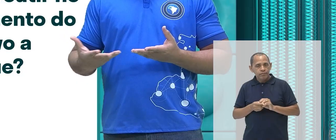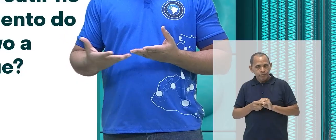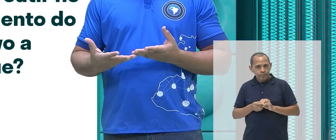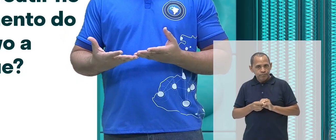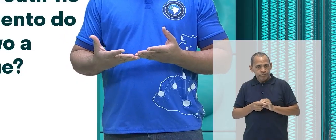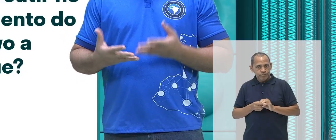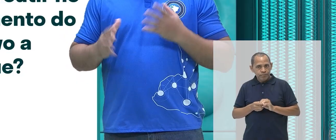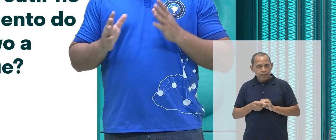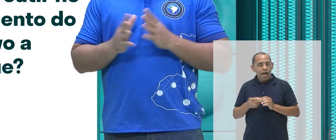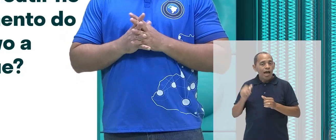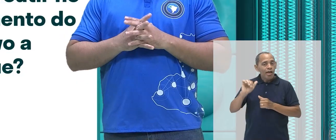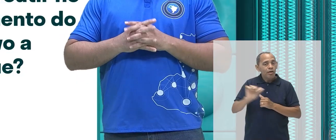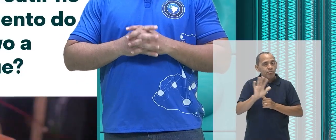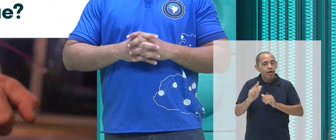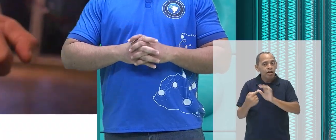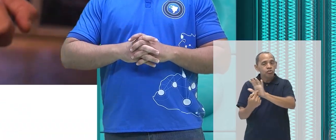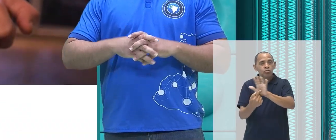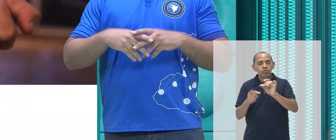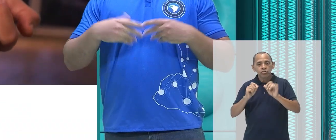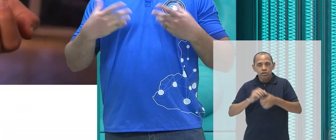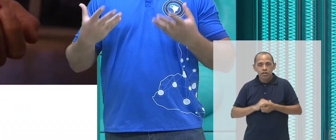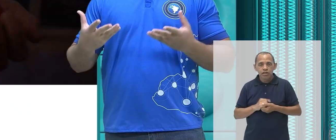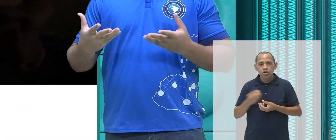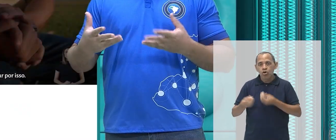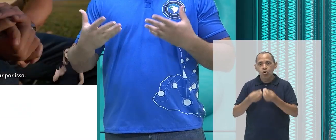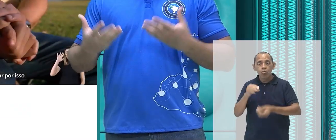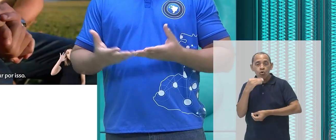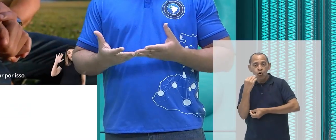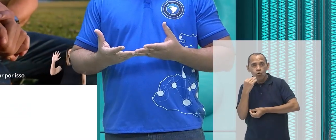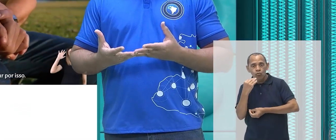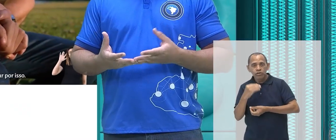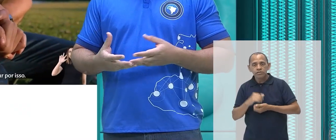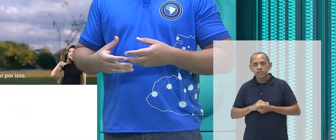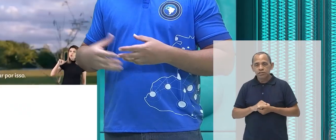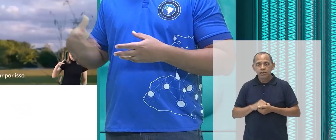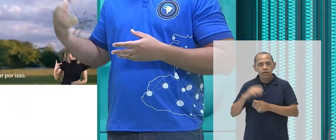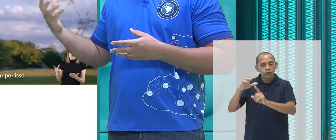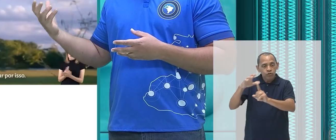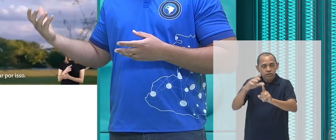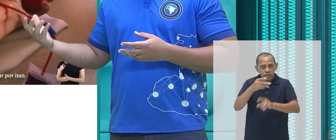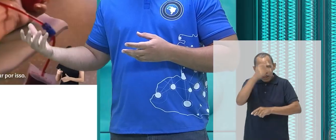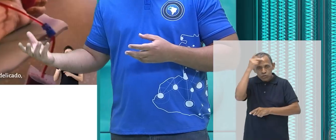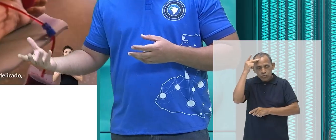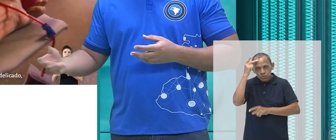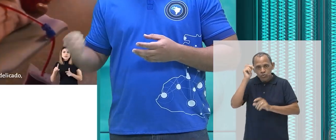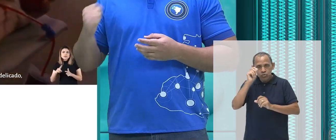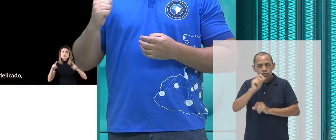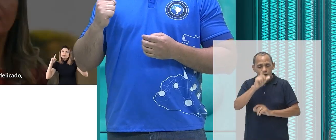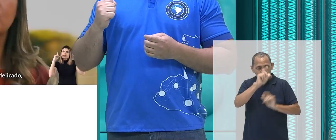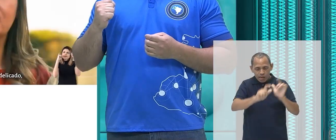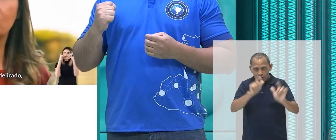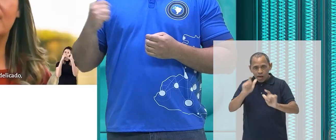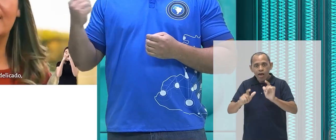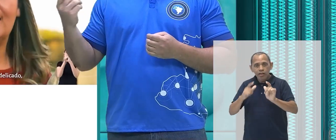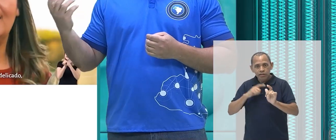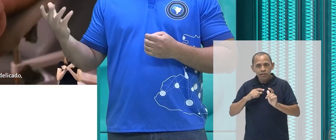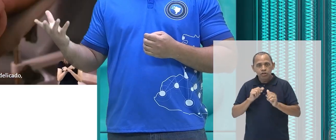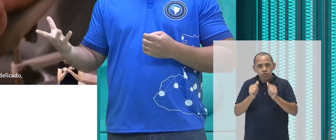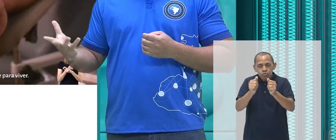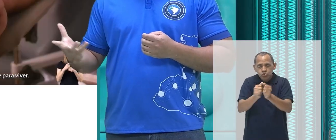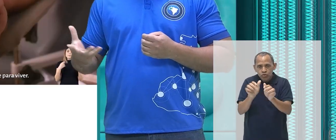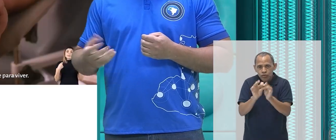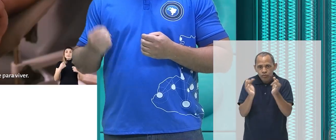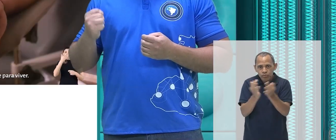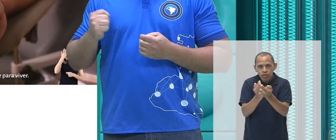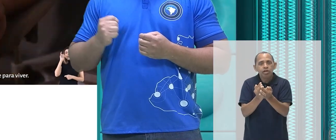eu já mencionei, observem, gente, que nós temos pessoas que estão aqui em um momento familiar, pessoas que